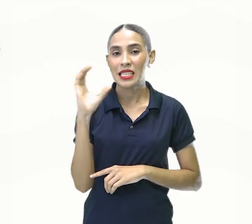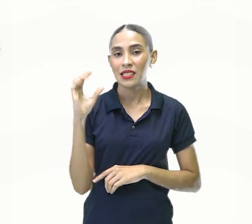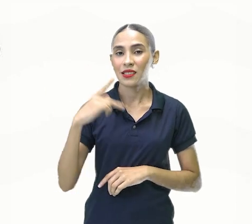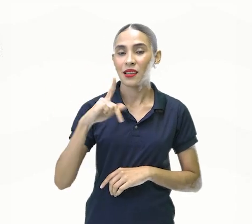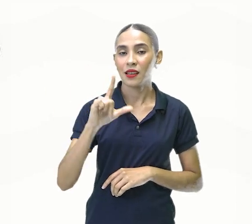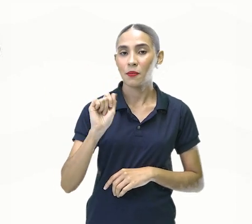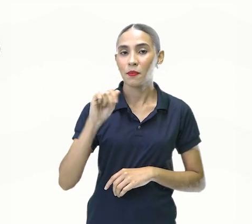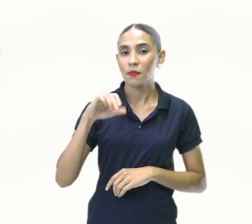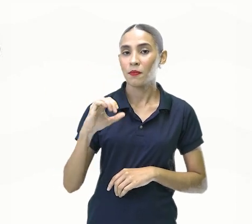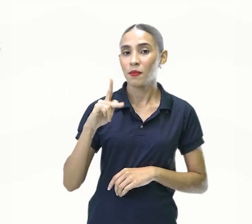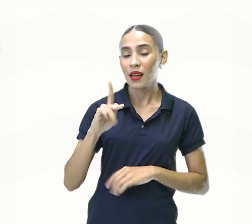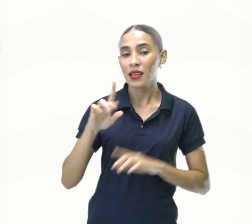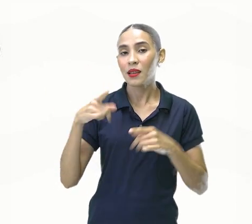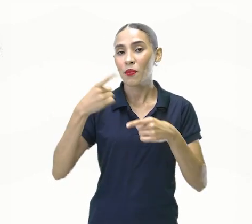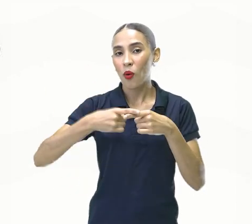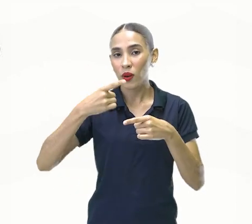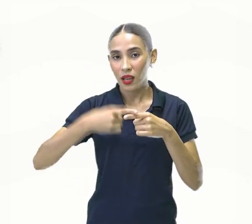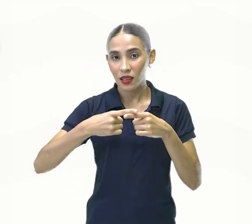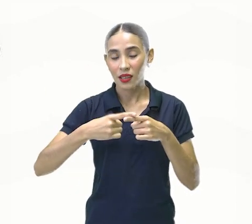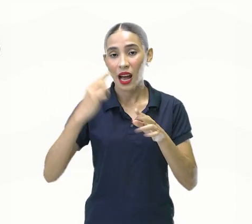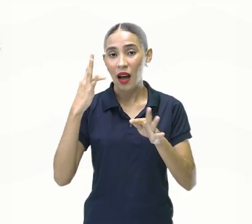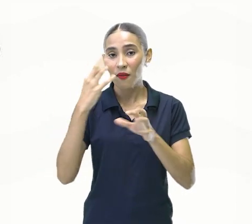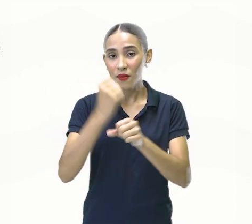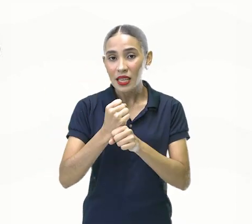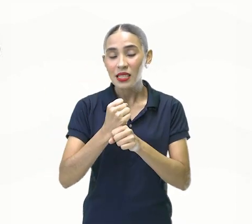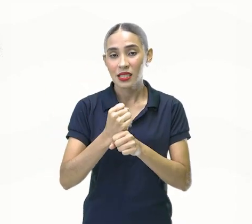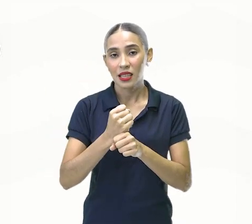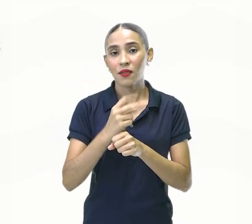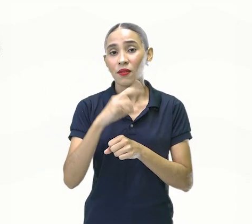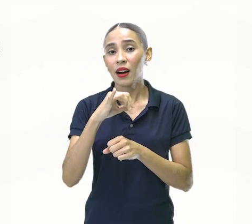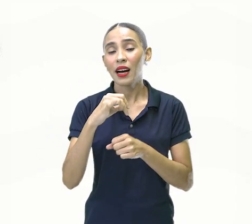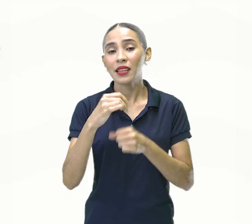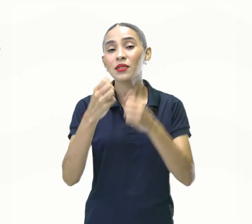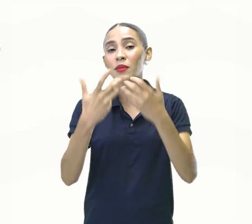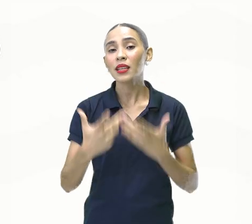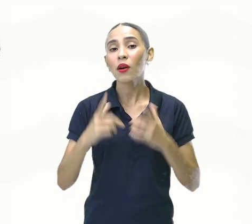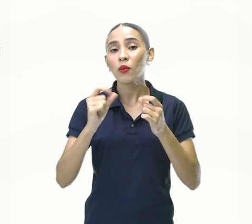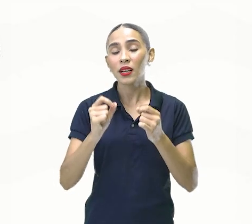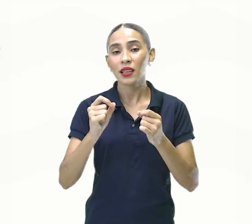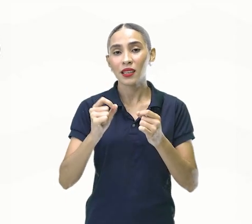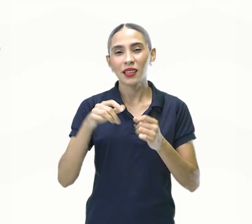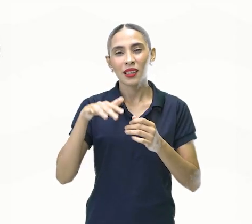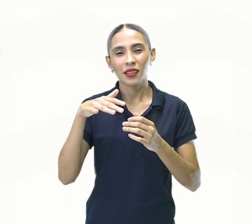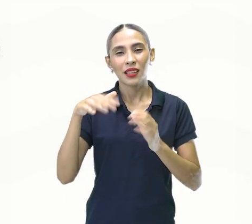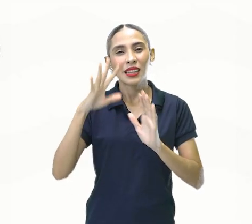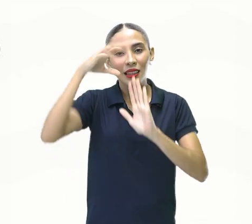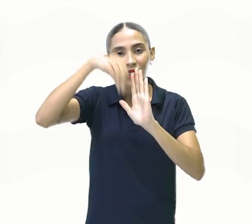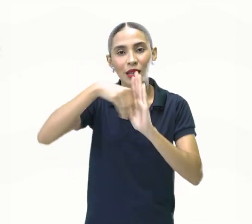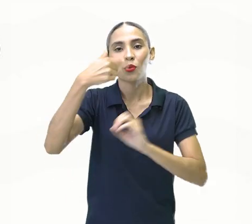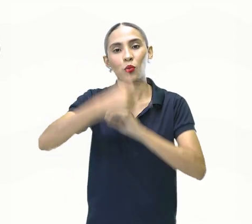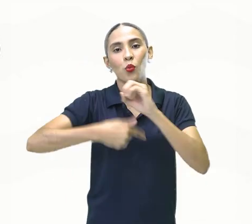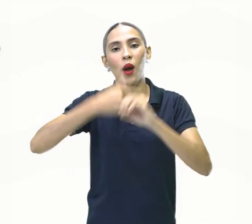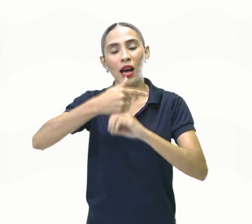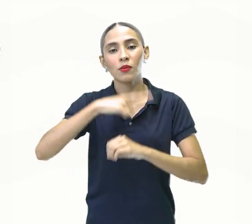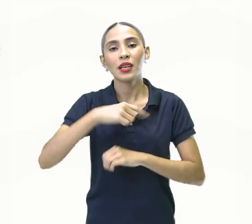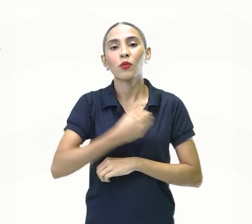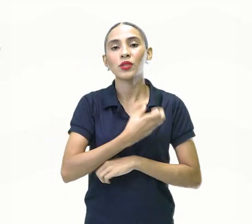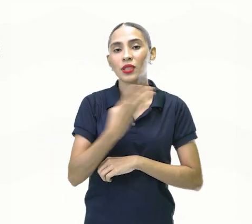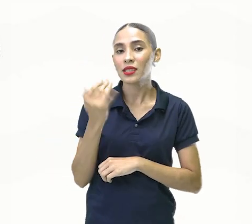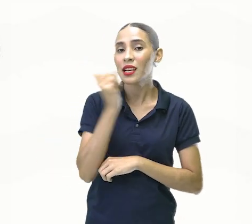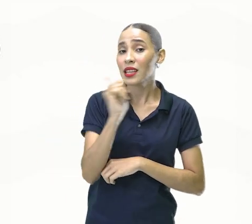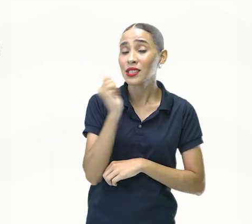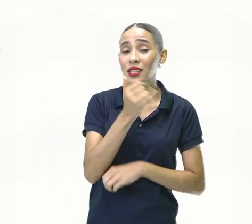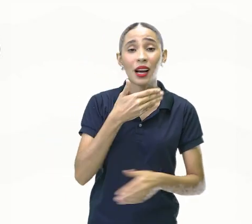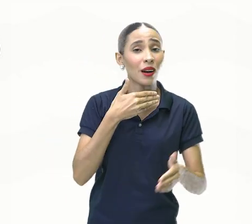né? Porque a física quântica estabelece que no micromundo do átomo, a quantidade de energia de